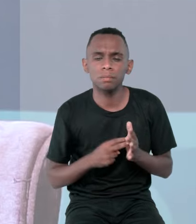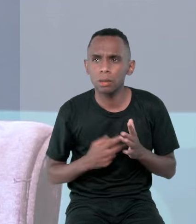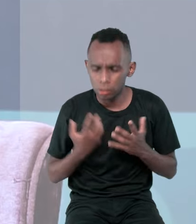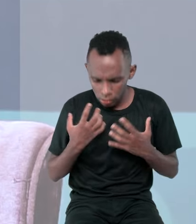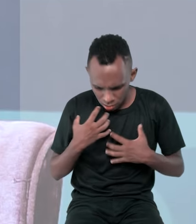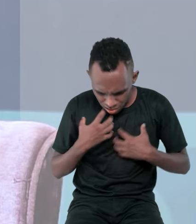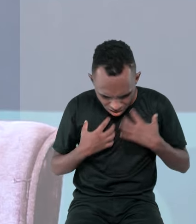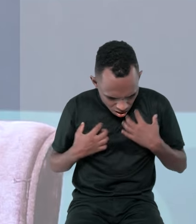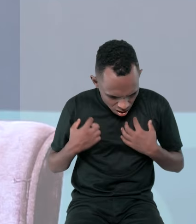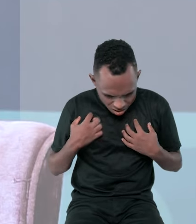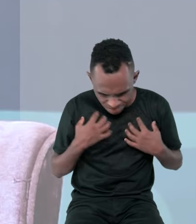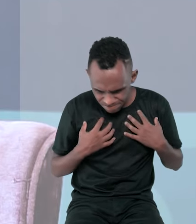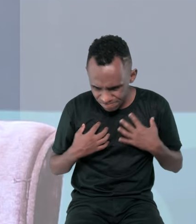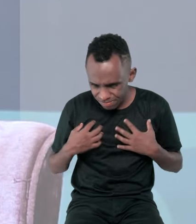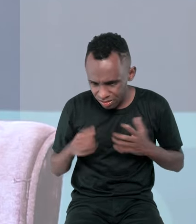mutilação identitária.